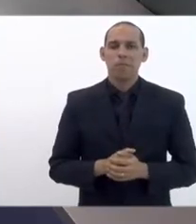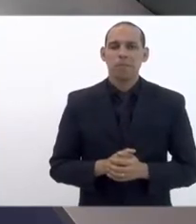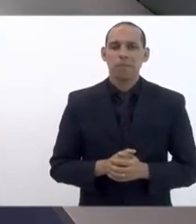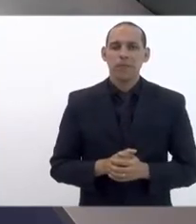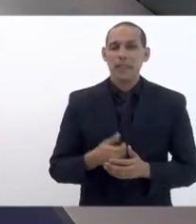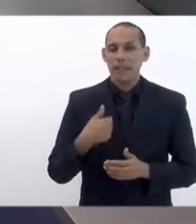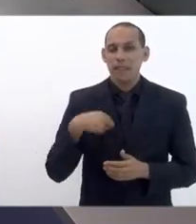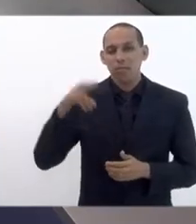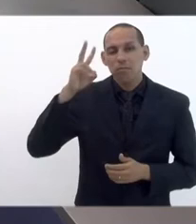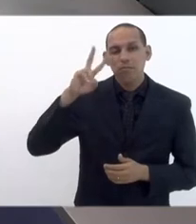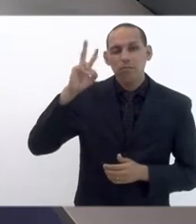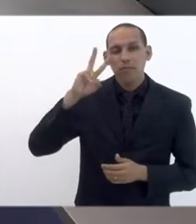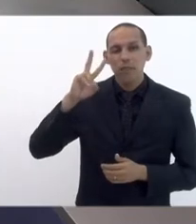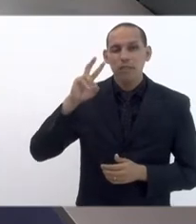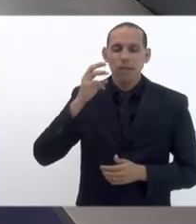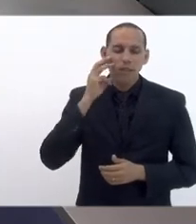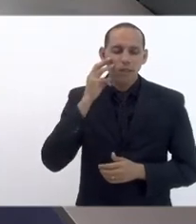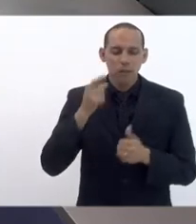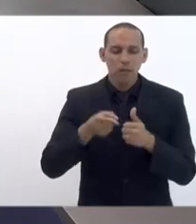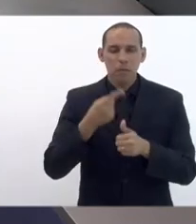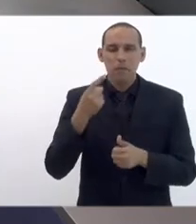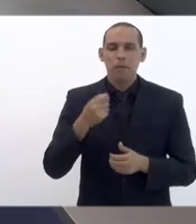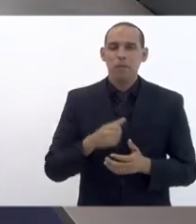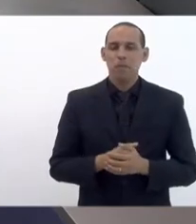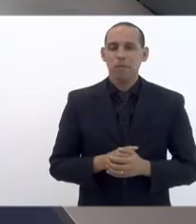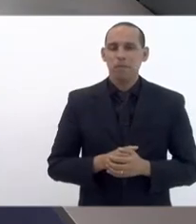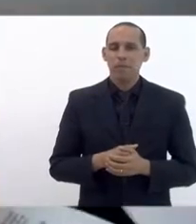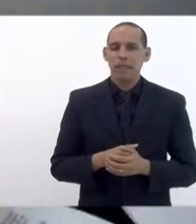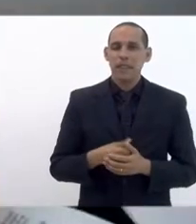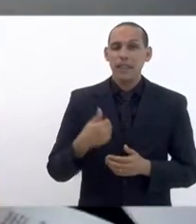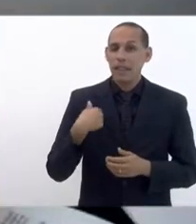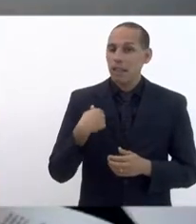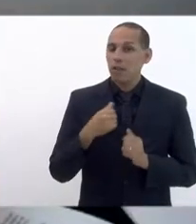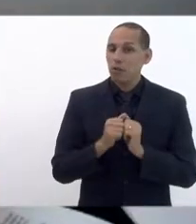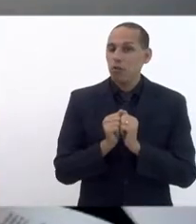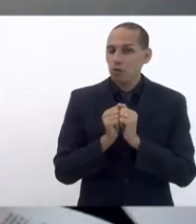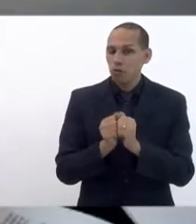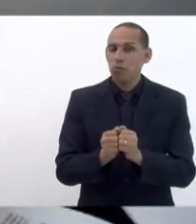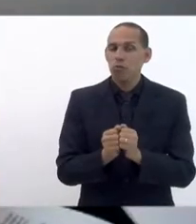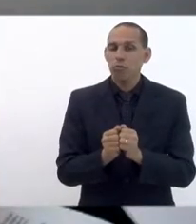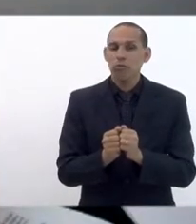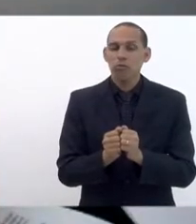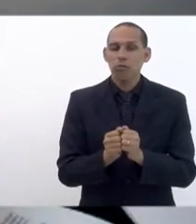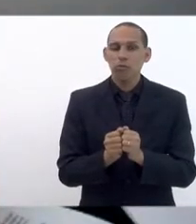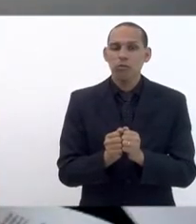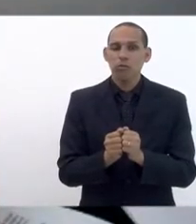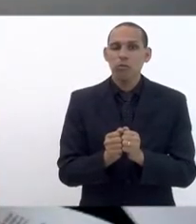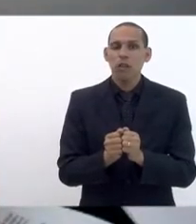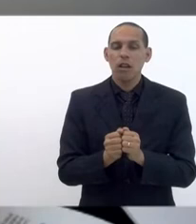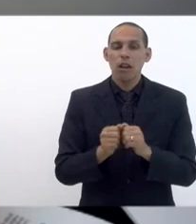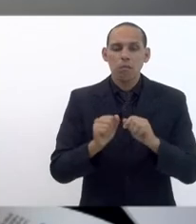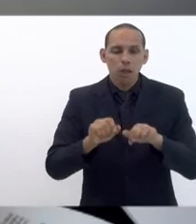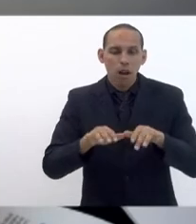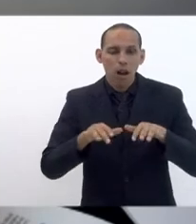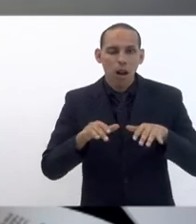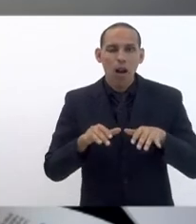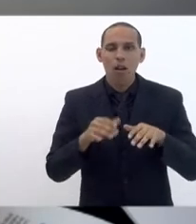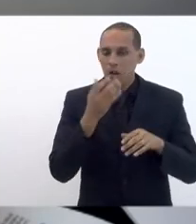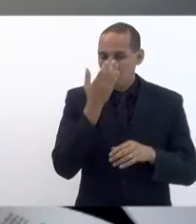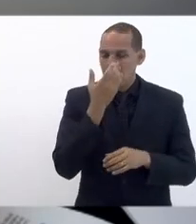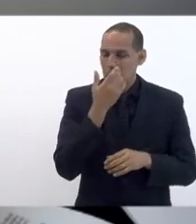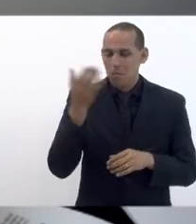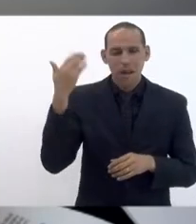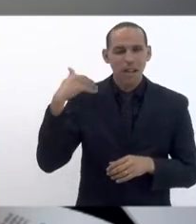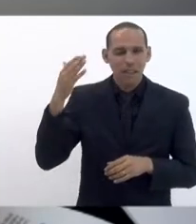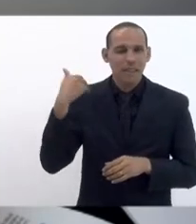eu estava lembrando. Valdec, primeiro. Eu participei de audiência pública sobre a situação dessa